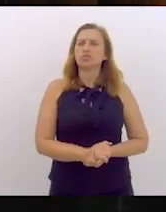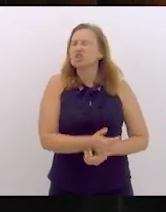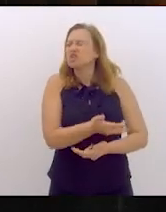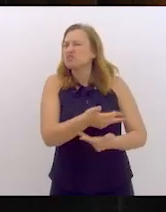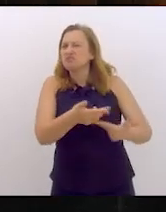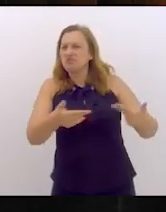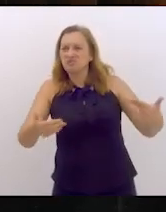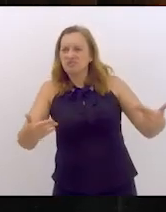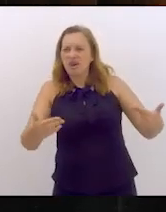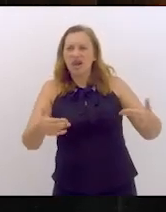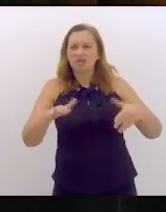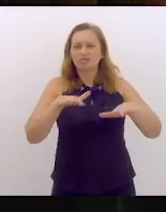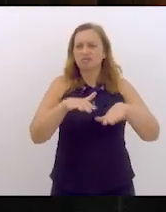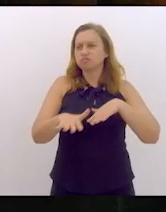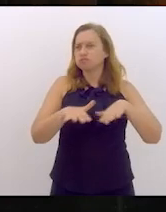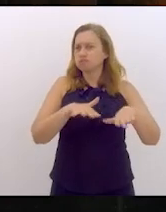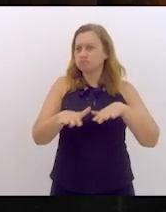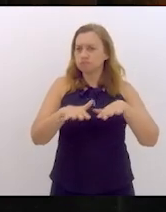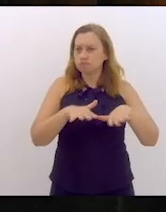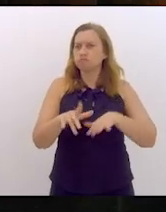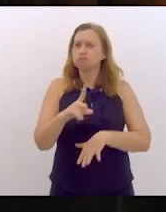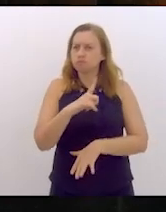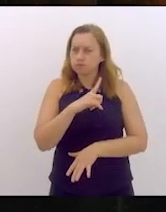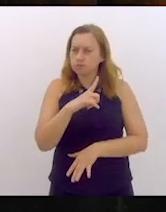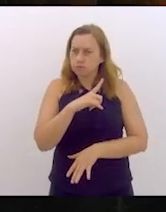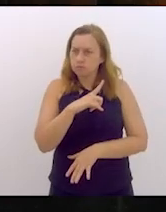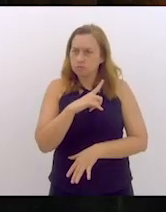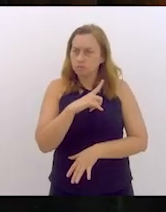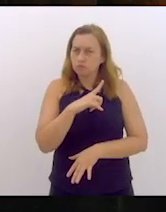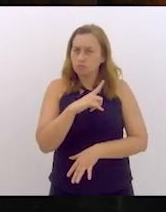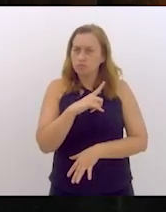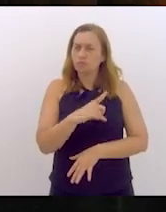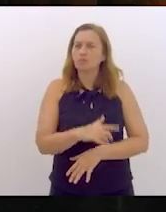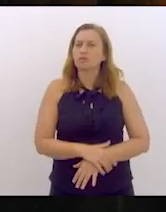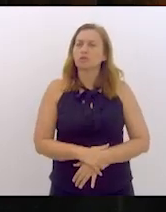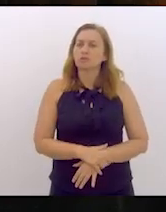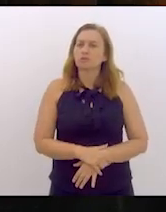diversas manifestações né inclusive